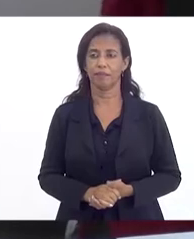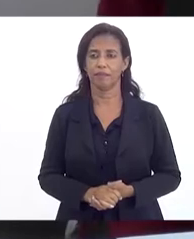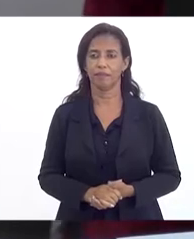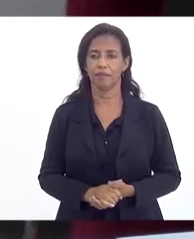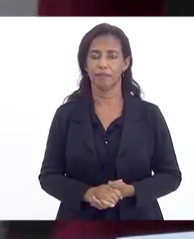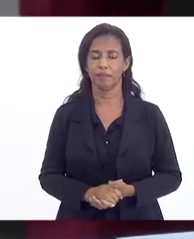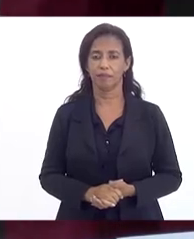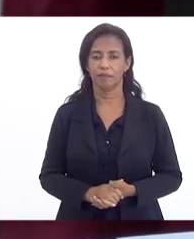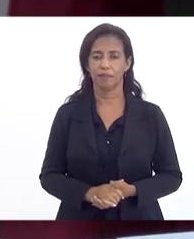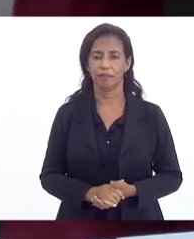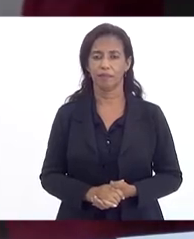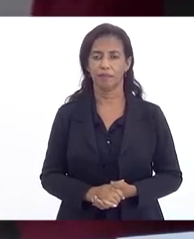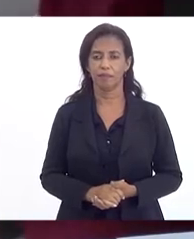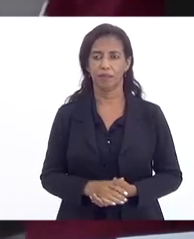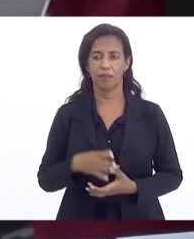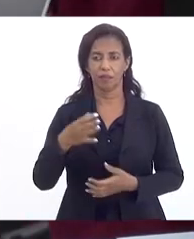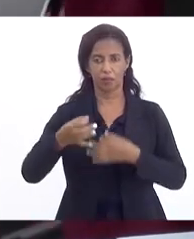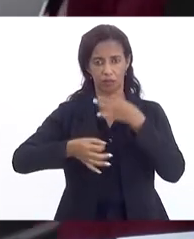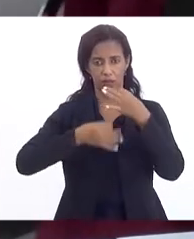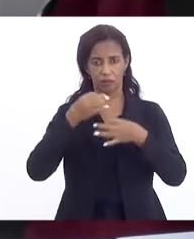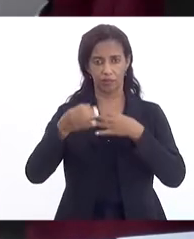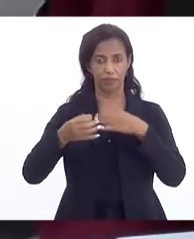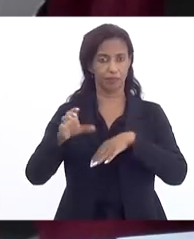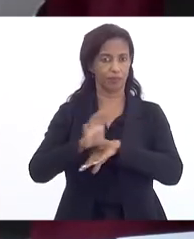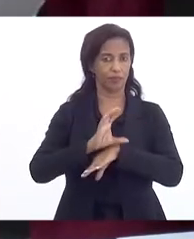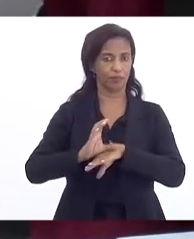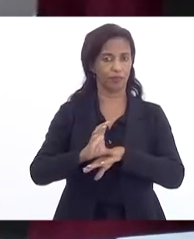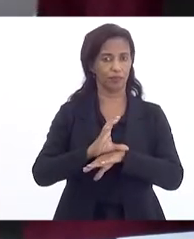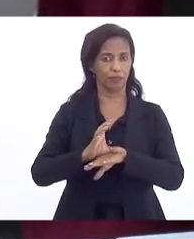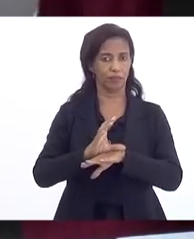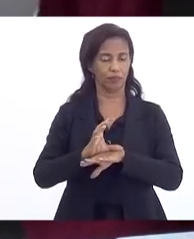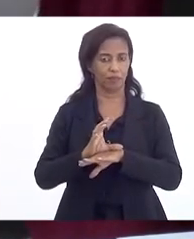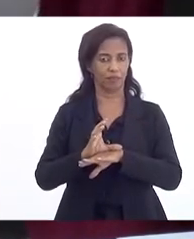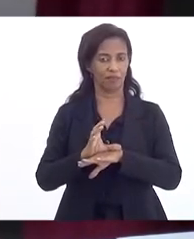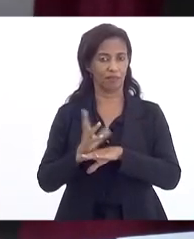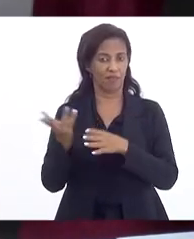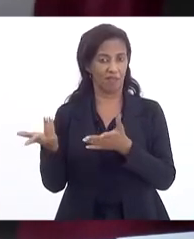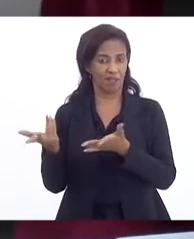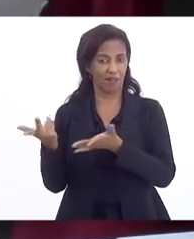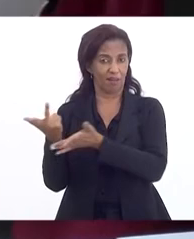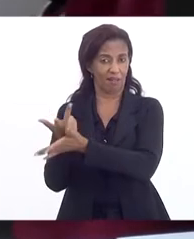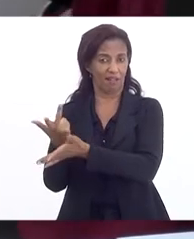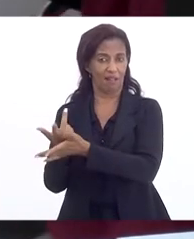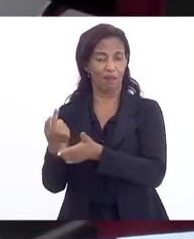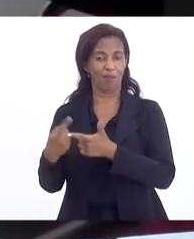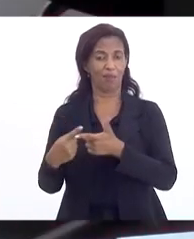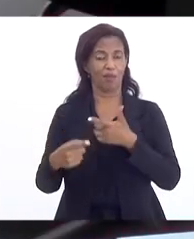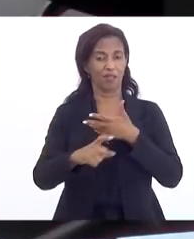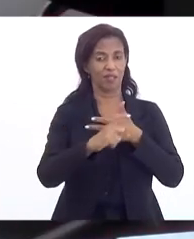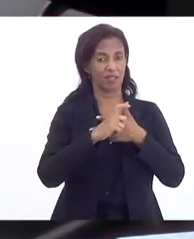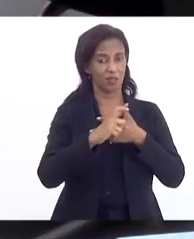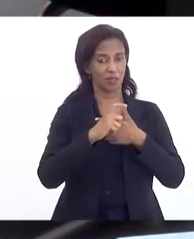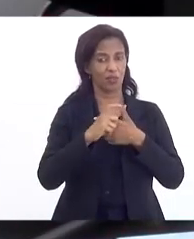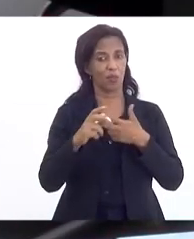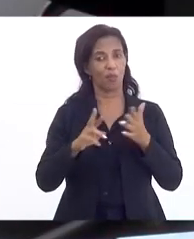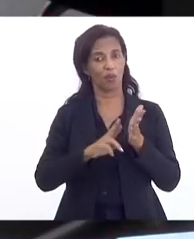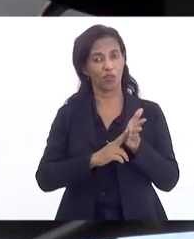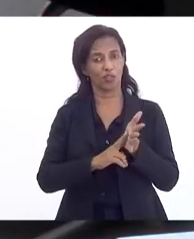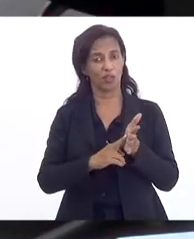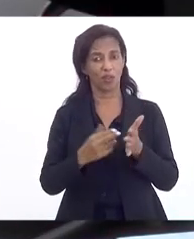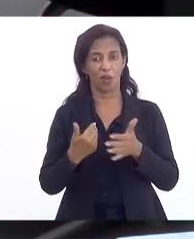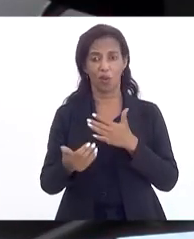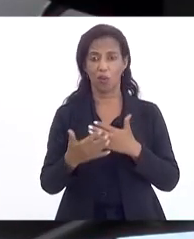de vista da constitucionalidade, é chover no molhado, porque o Poder Executivo pode regulamentar